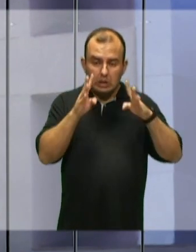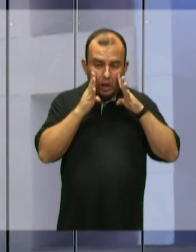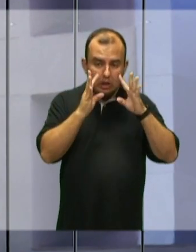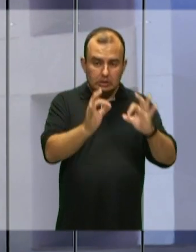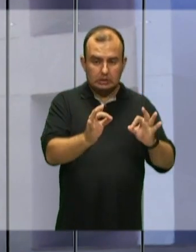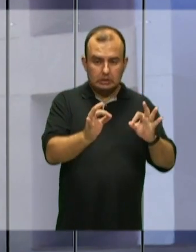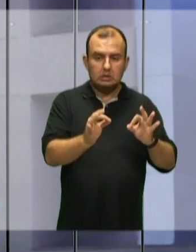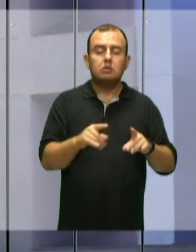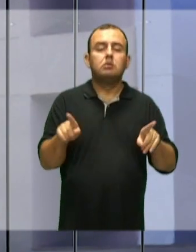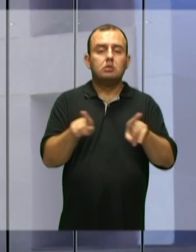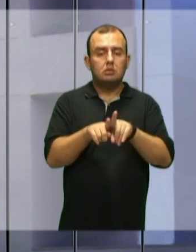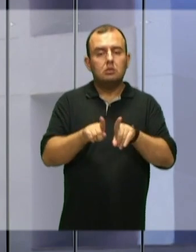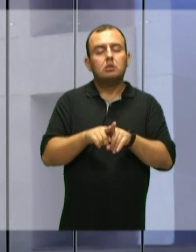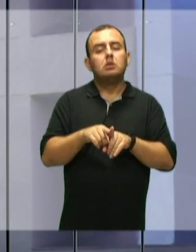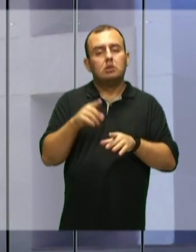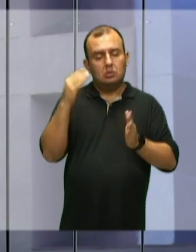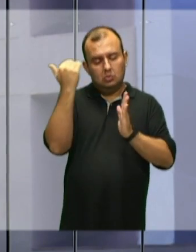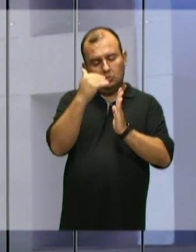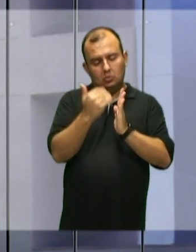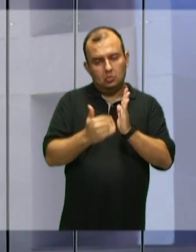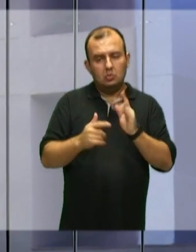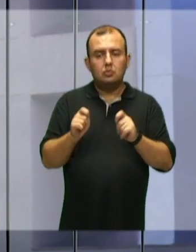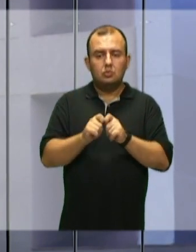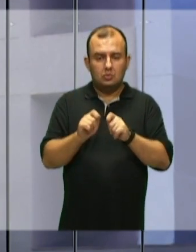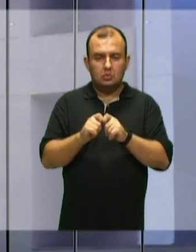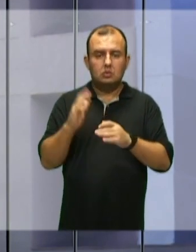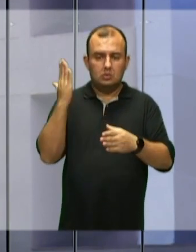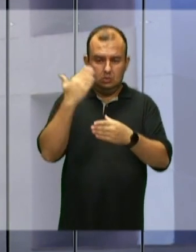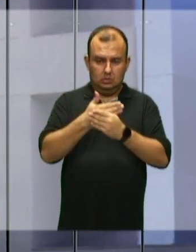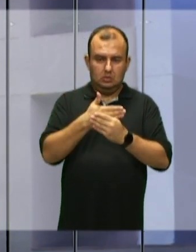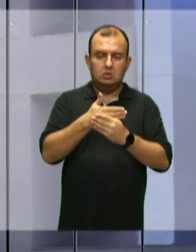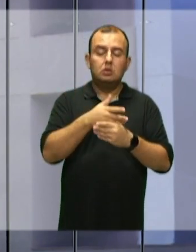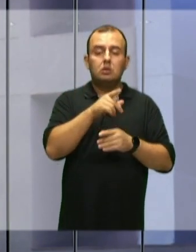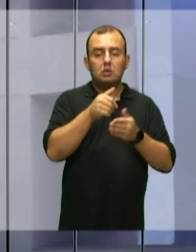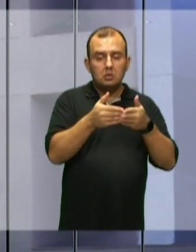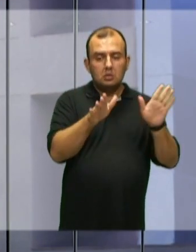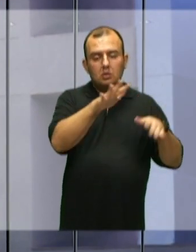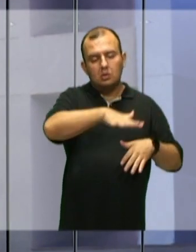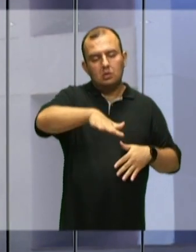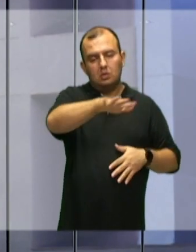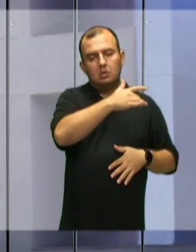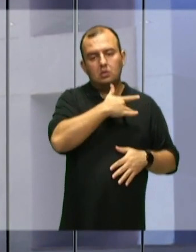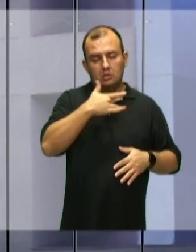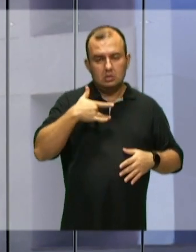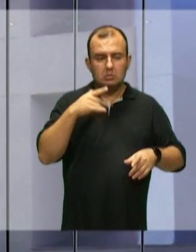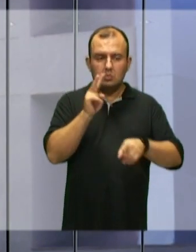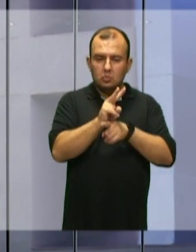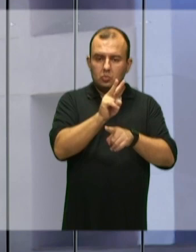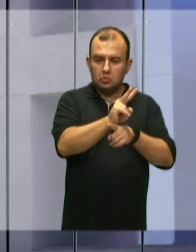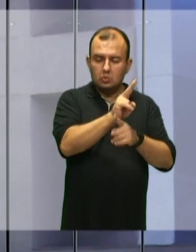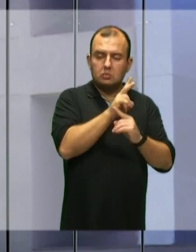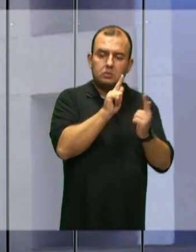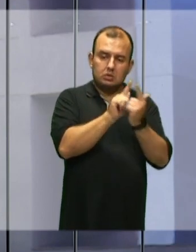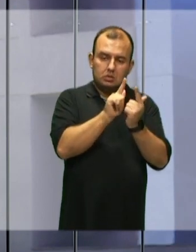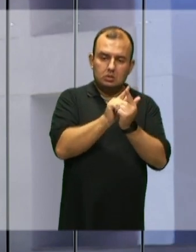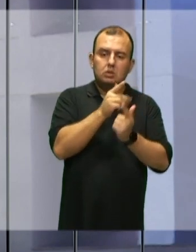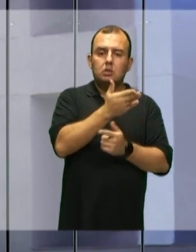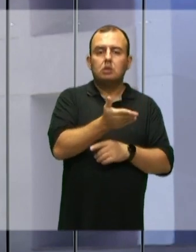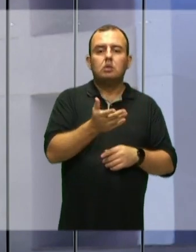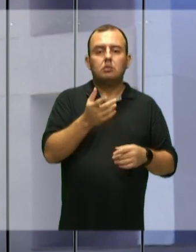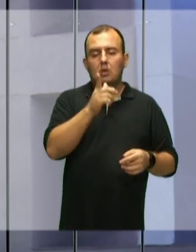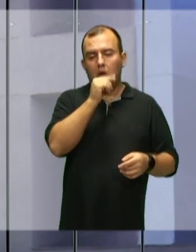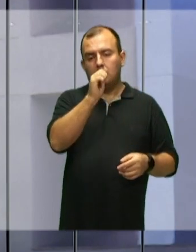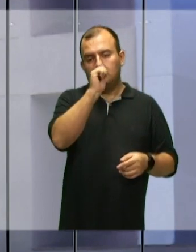atenção e aí sim o protocolo foi feito abrindo então a Vila da Saúde né que é um Centro de Triagem para atender as pessoas e também fazer uma